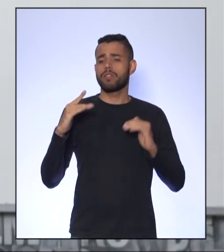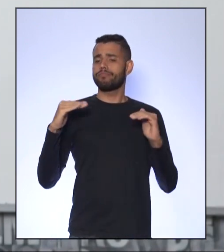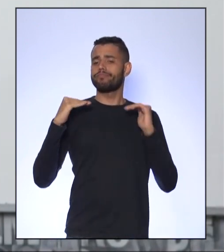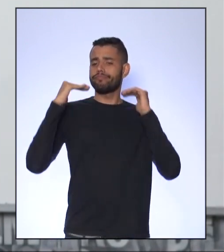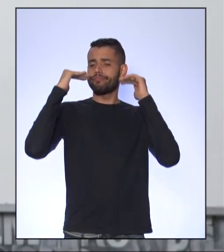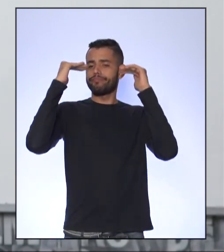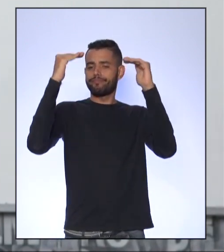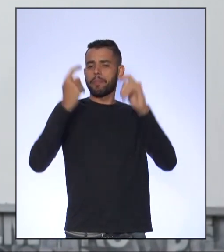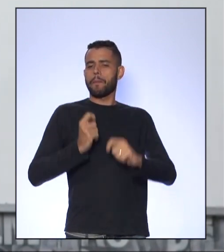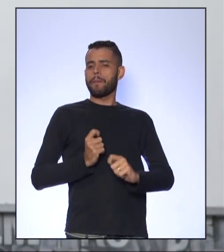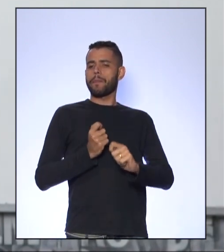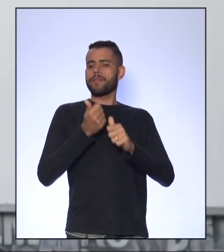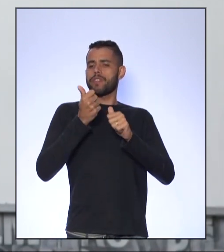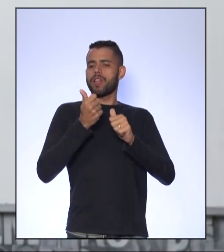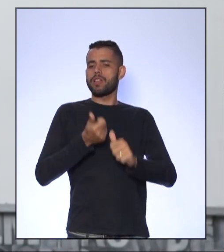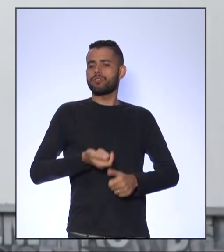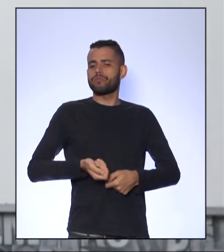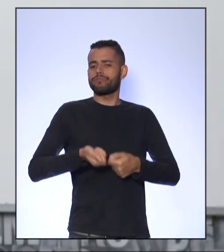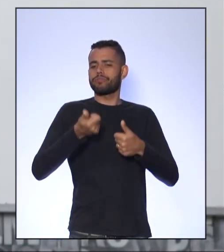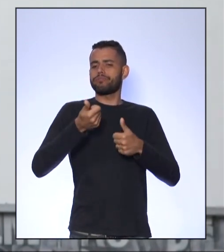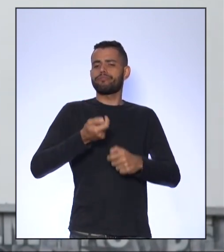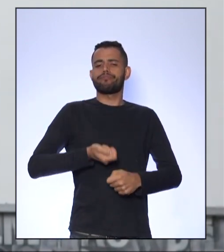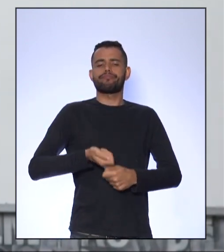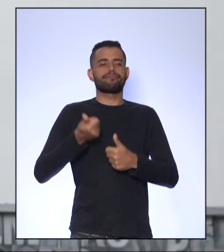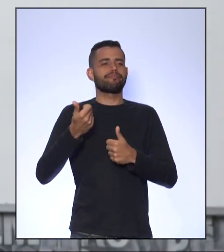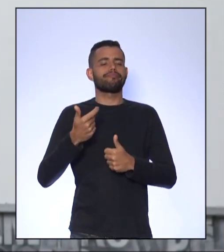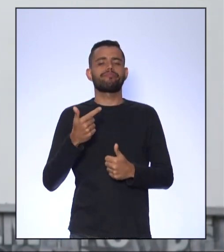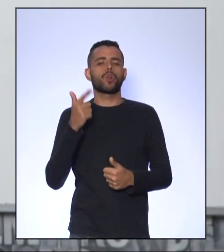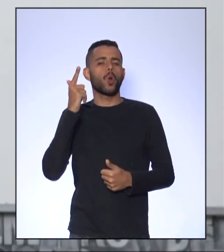Privilégios. Olha só.